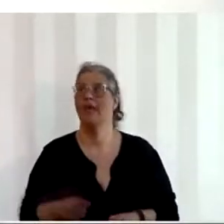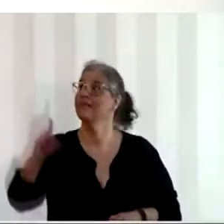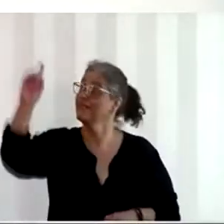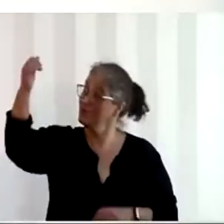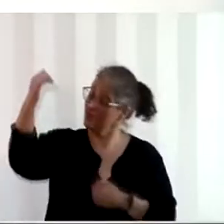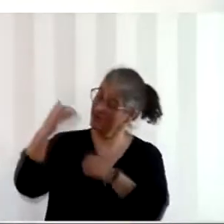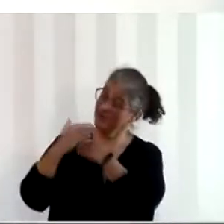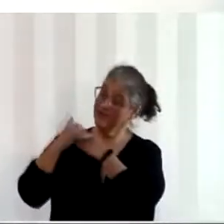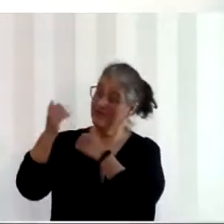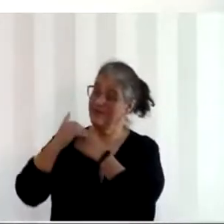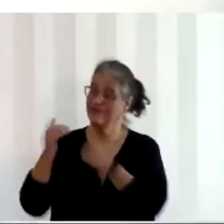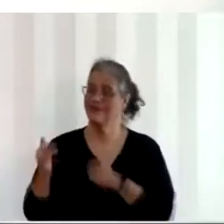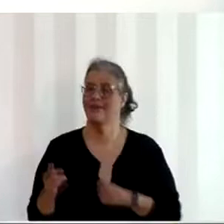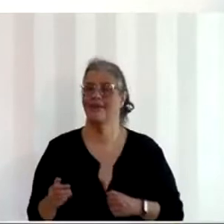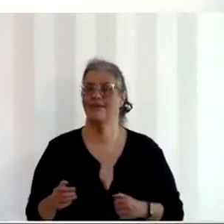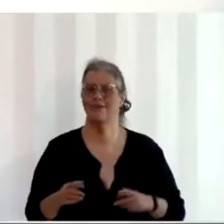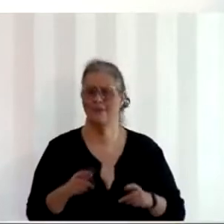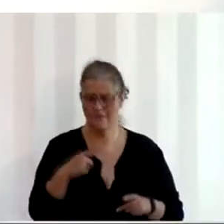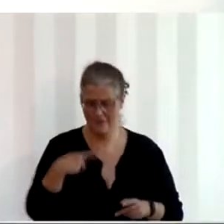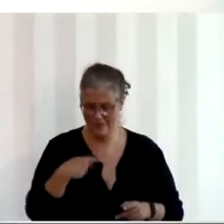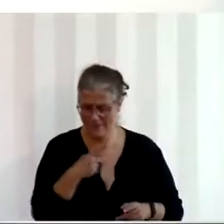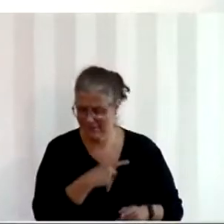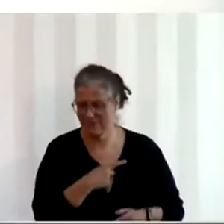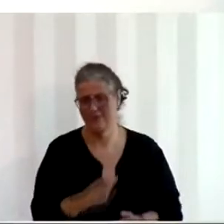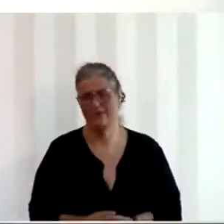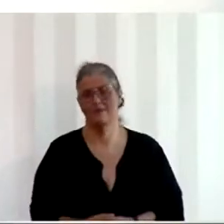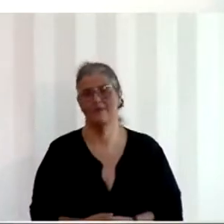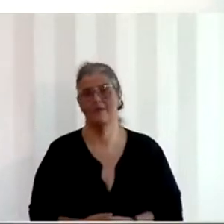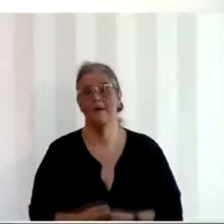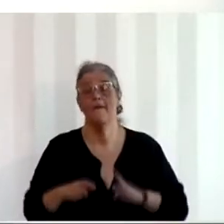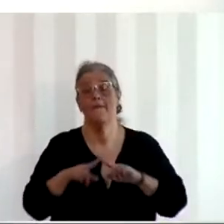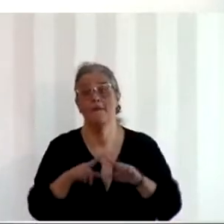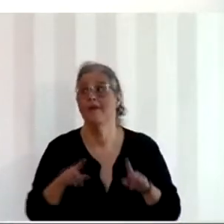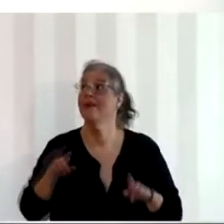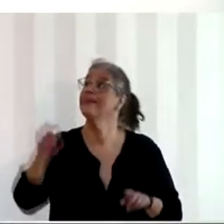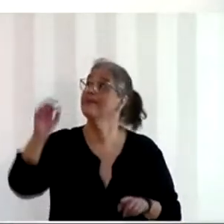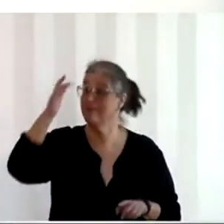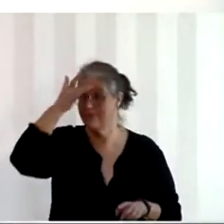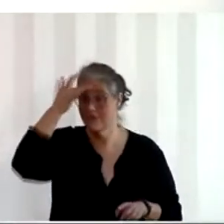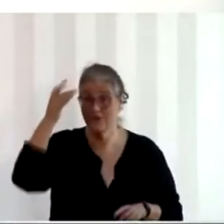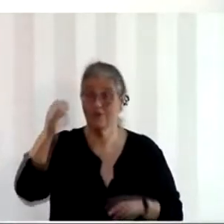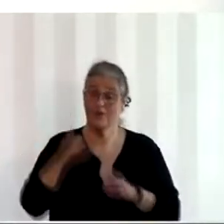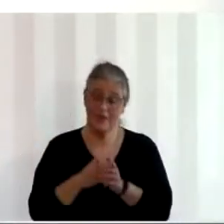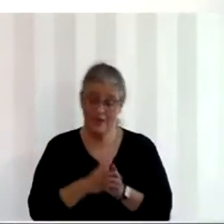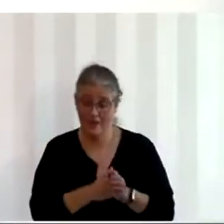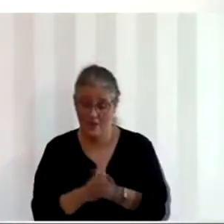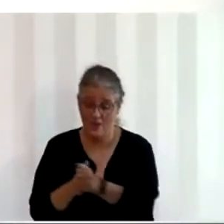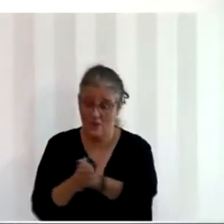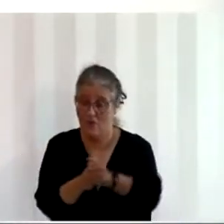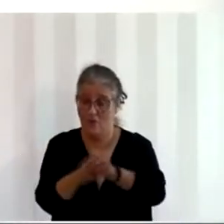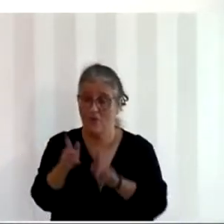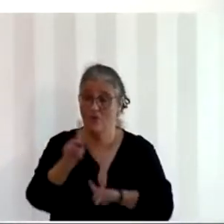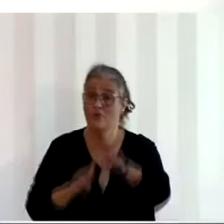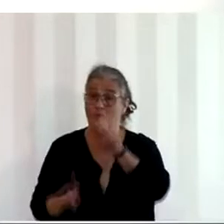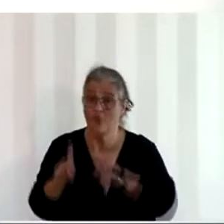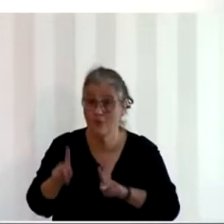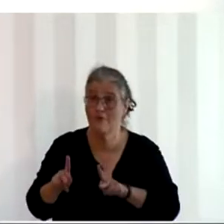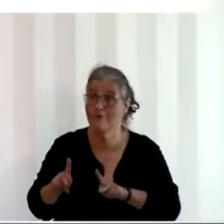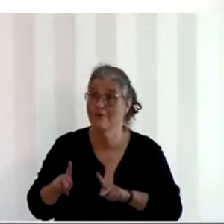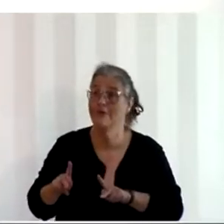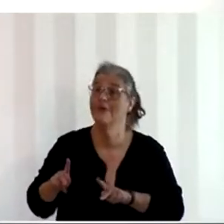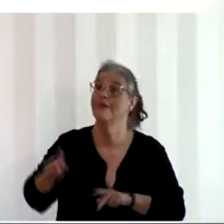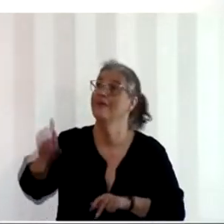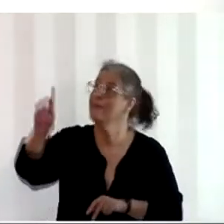para apacentar o rebanho de Jesus, mas quem sobremodo está conduzindo as suas ovelhas e o seu rebanho por esse caminho que nós